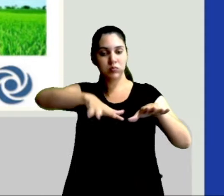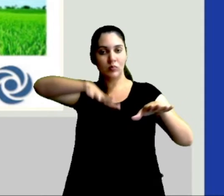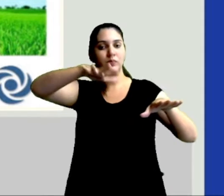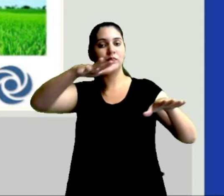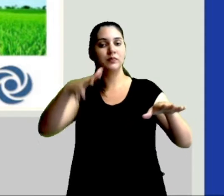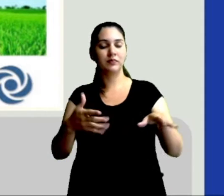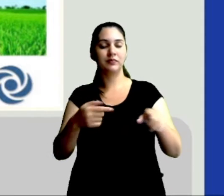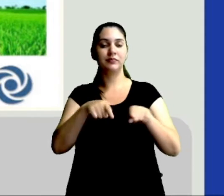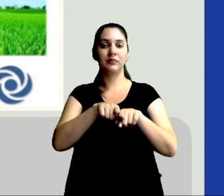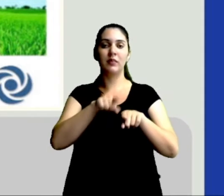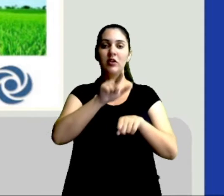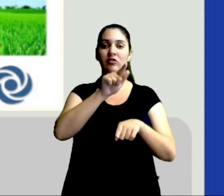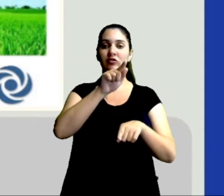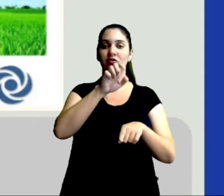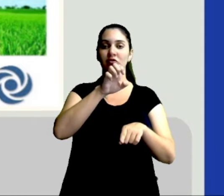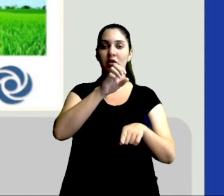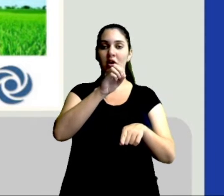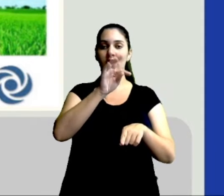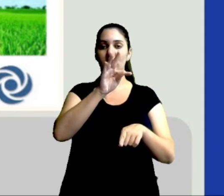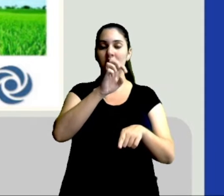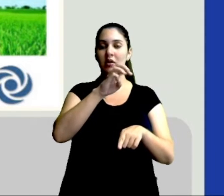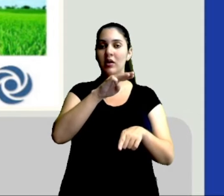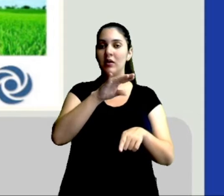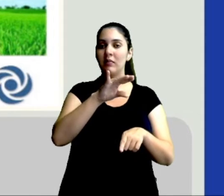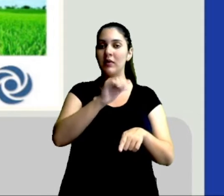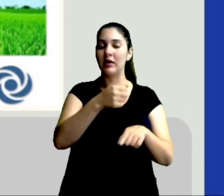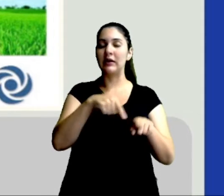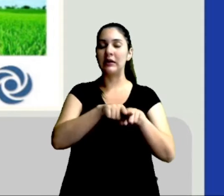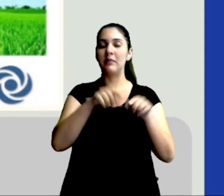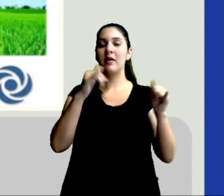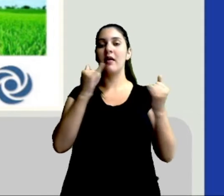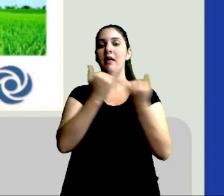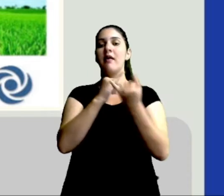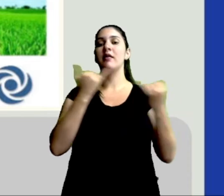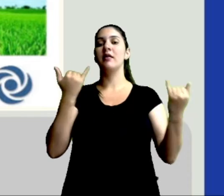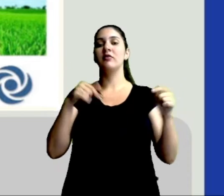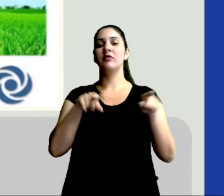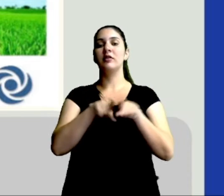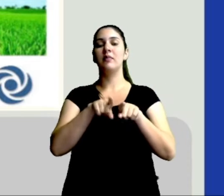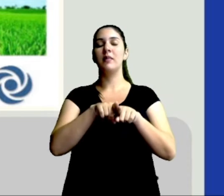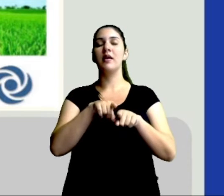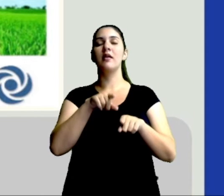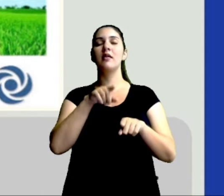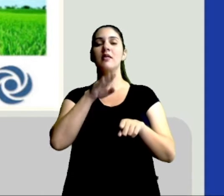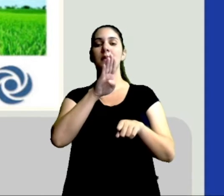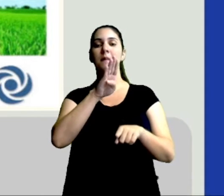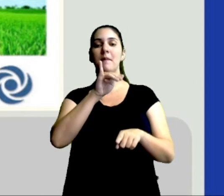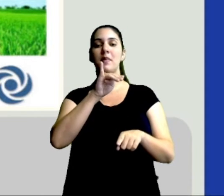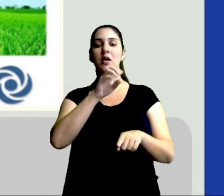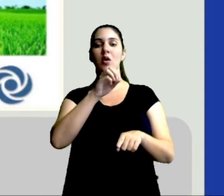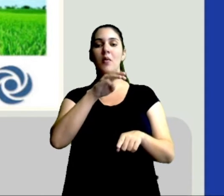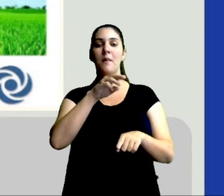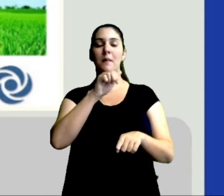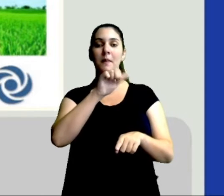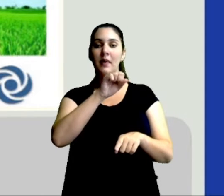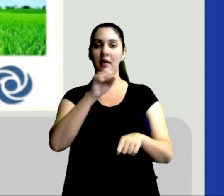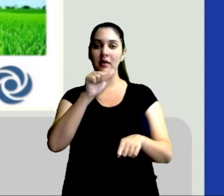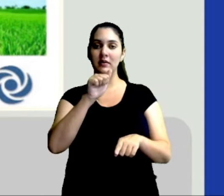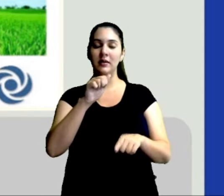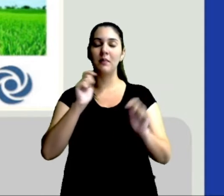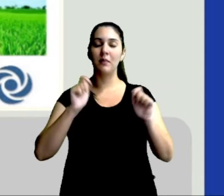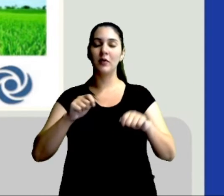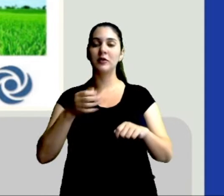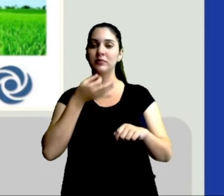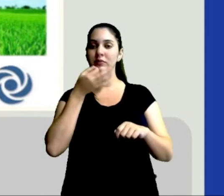a geotérmica e a energia também proveniente da biomassa, como por exemplo a gente pode citar